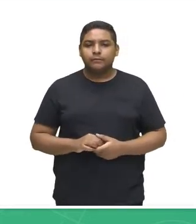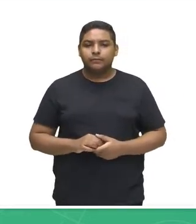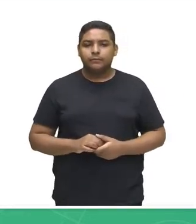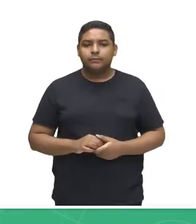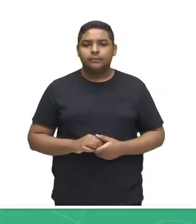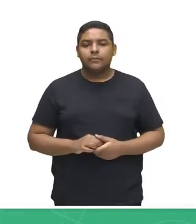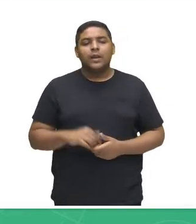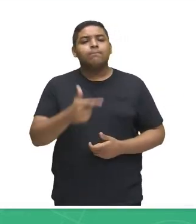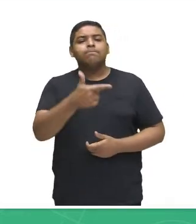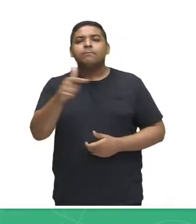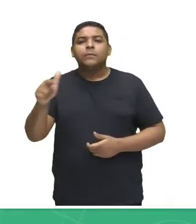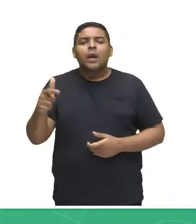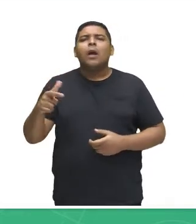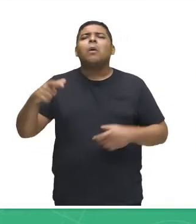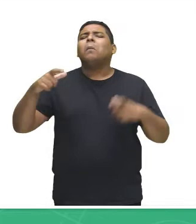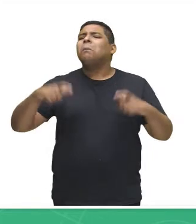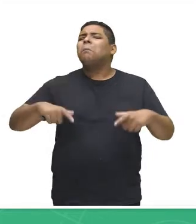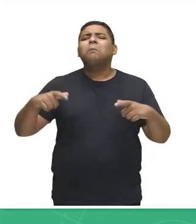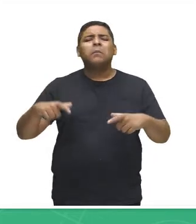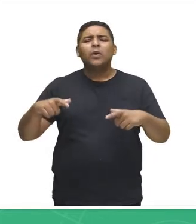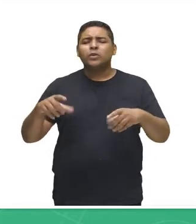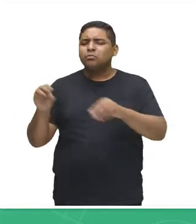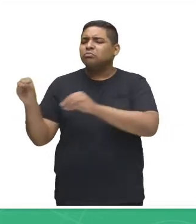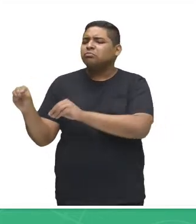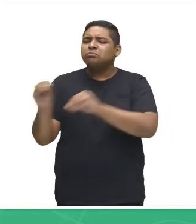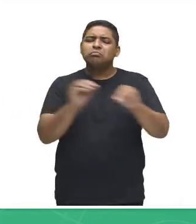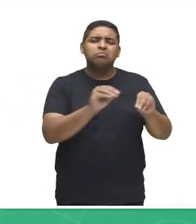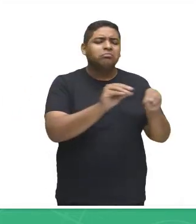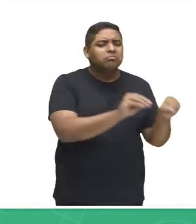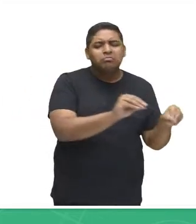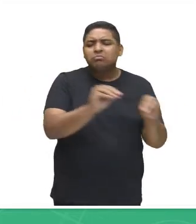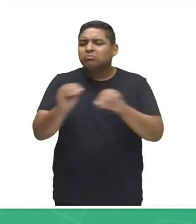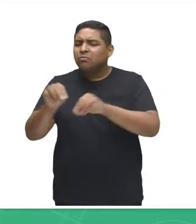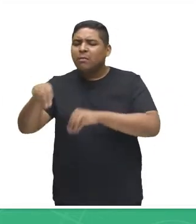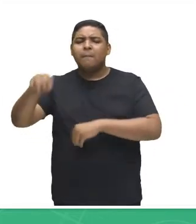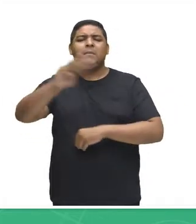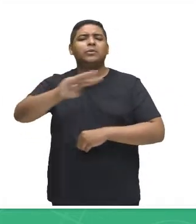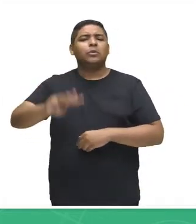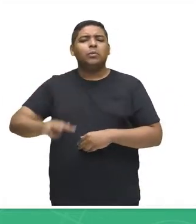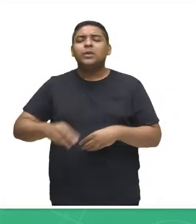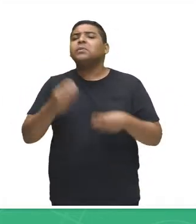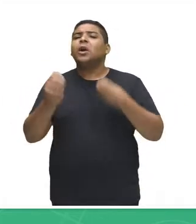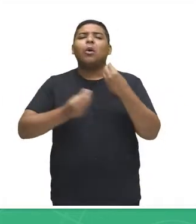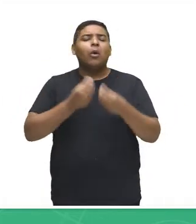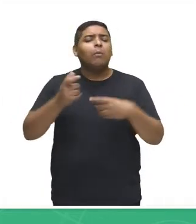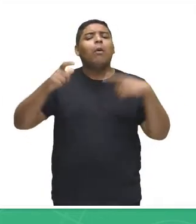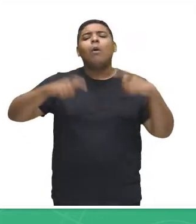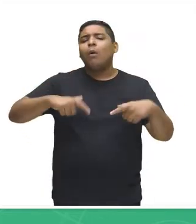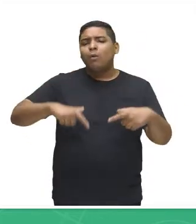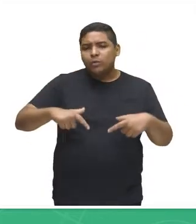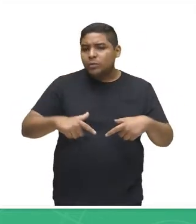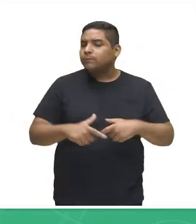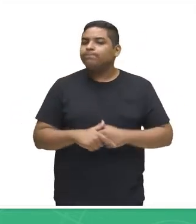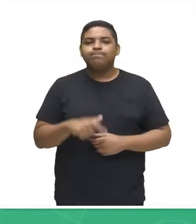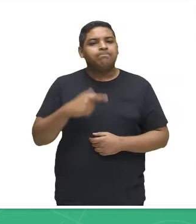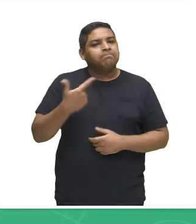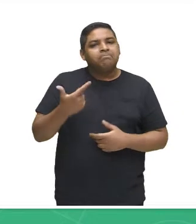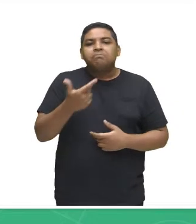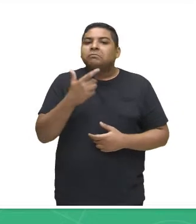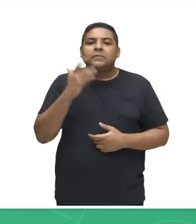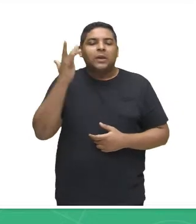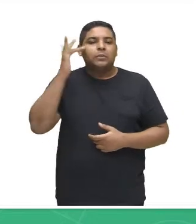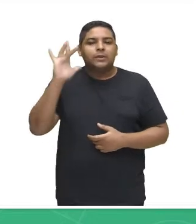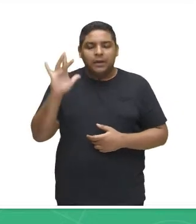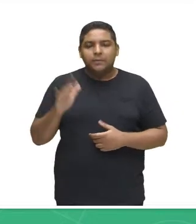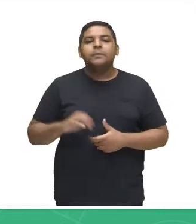de onde esse povo migrou exatamente para a região da Mesopotâmia, certo? Mas uma coisa bem interessante sobre os sumérios é que